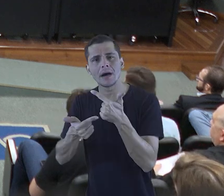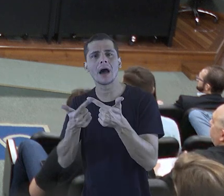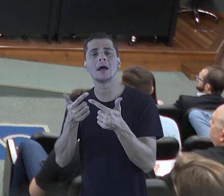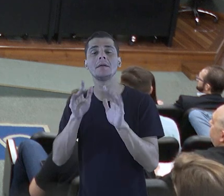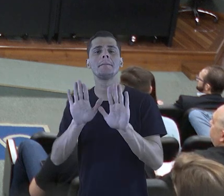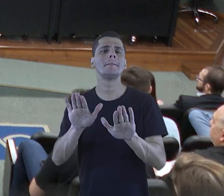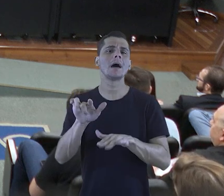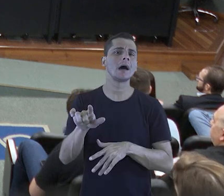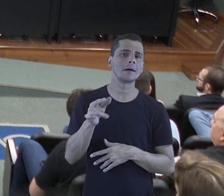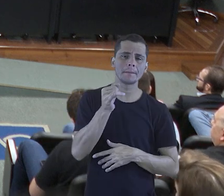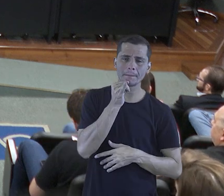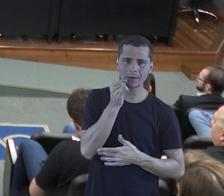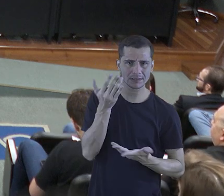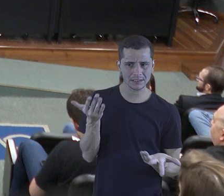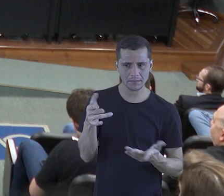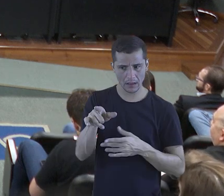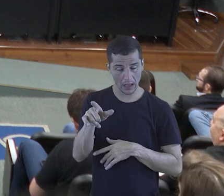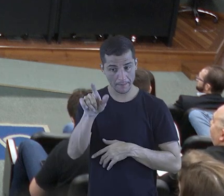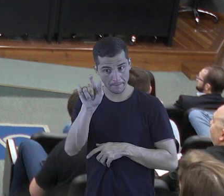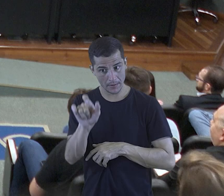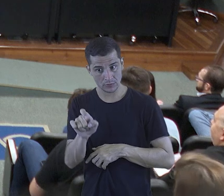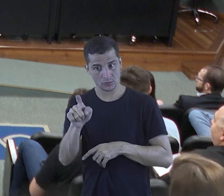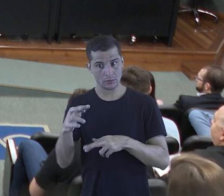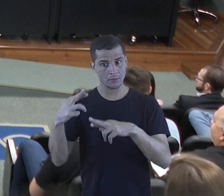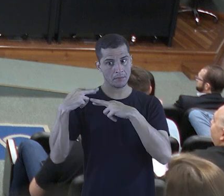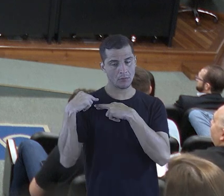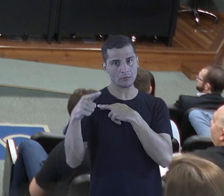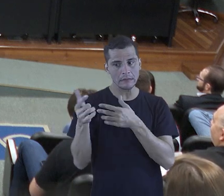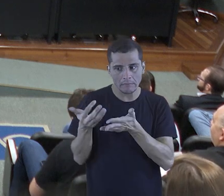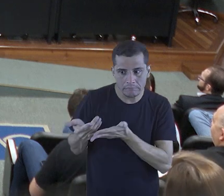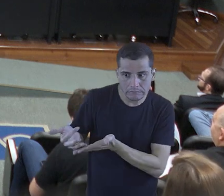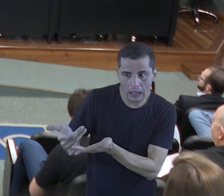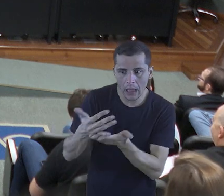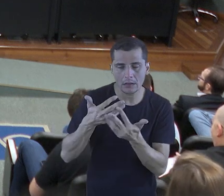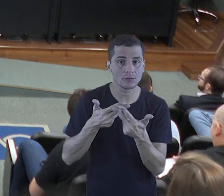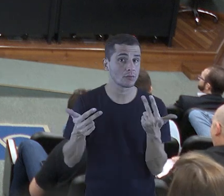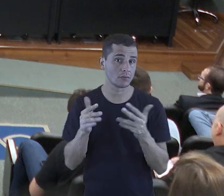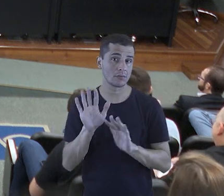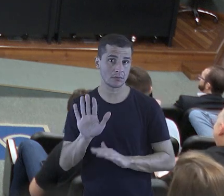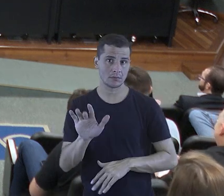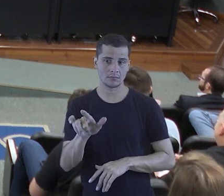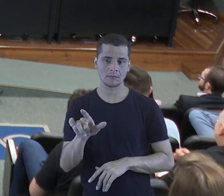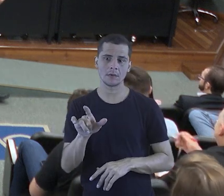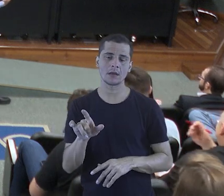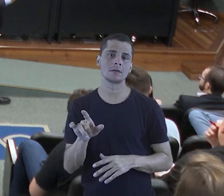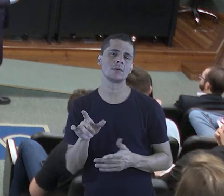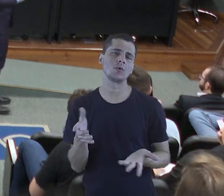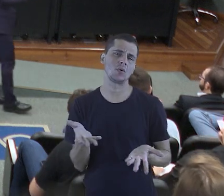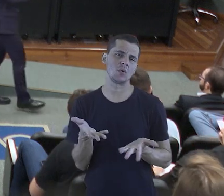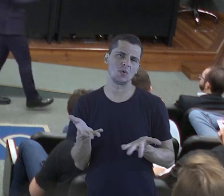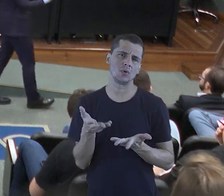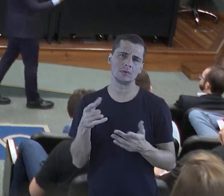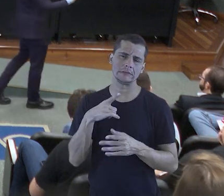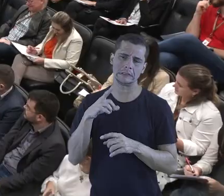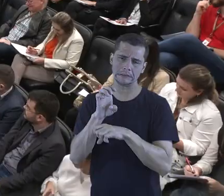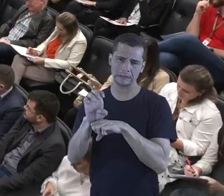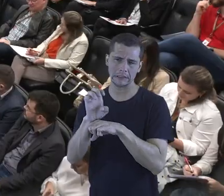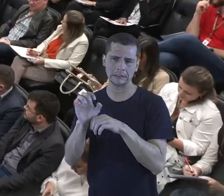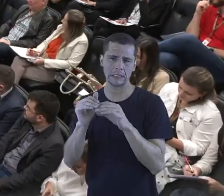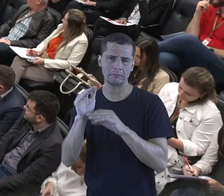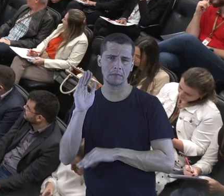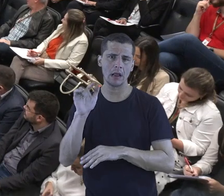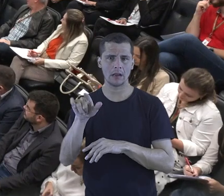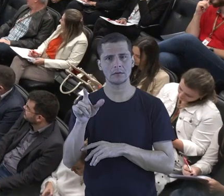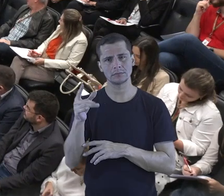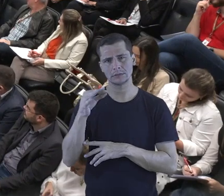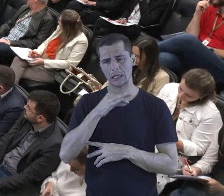estagiário hoje no mundo. O cara entra, olha aquilo e já não quer vir mesmo. Vai dizer o quê? Por, sei lá, Milão, eu